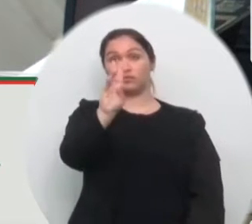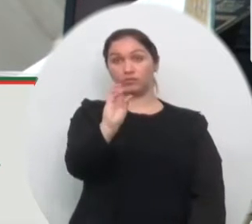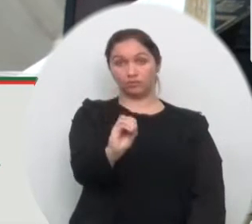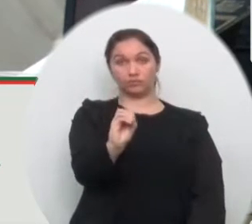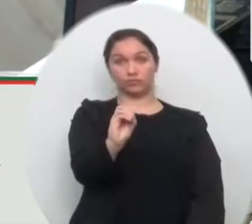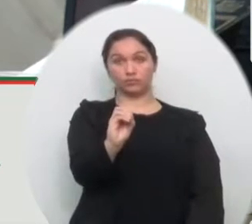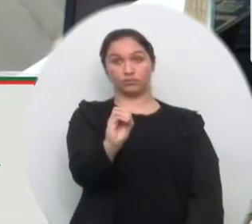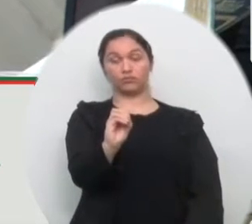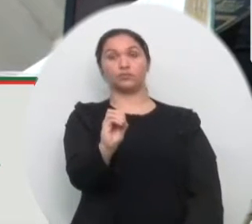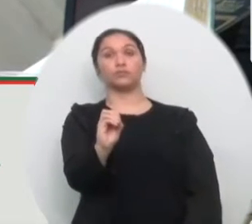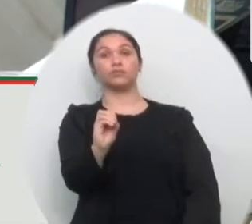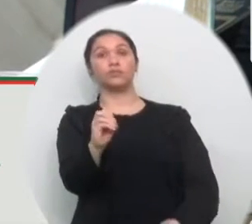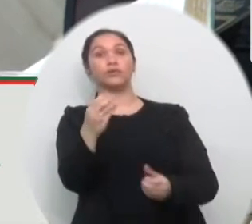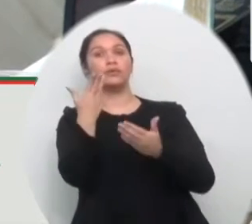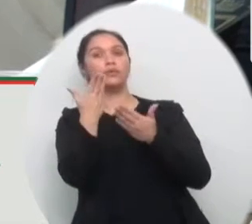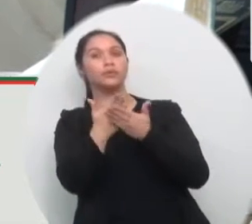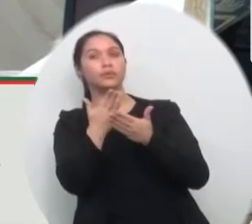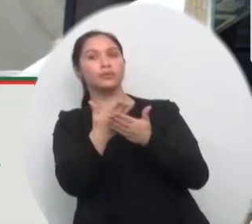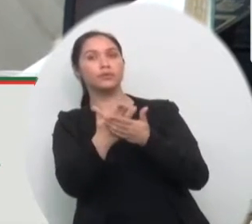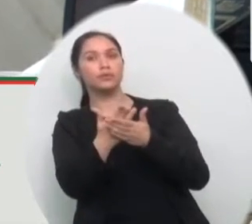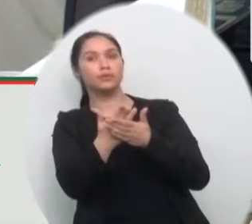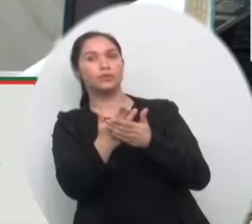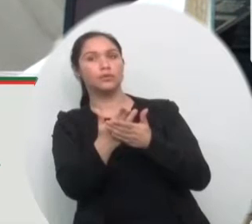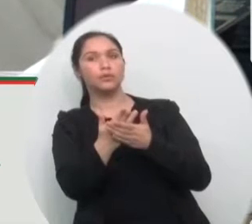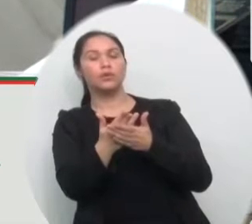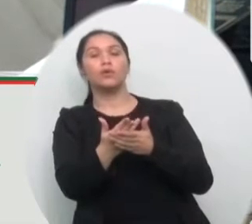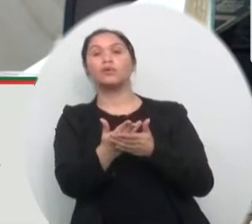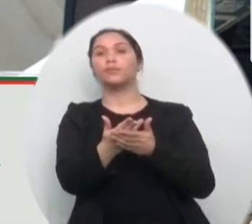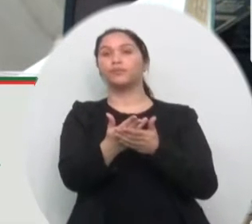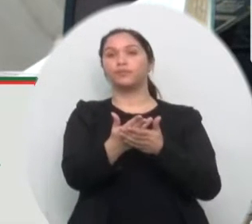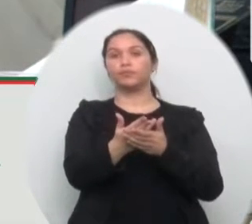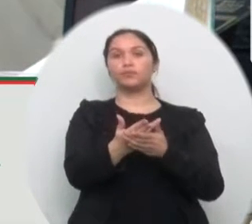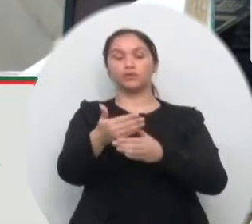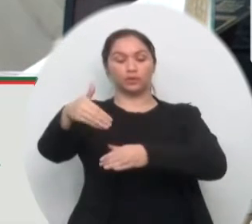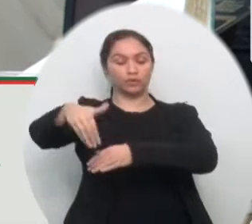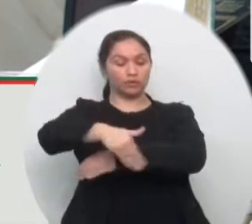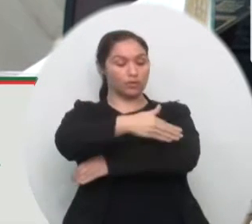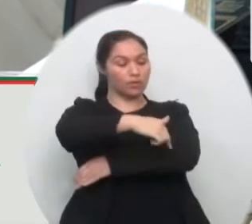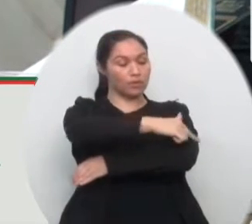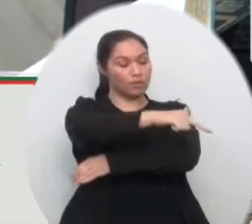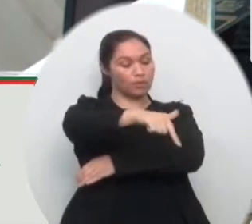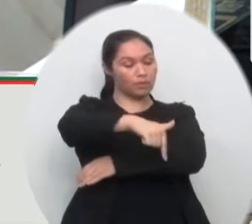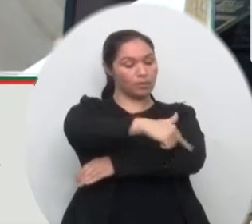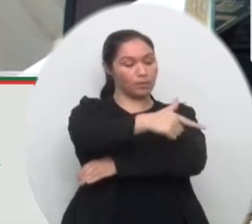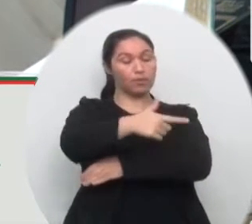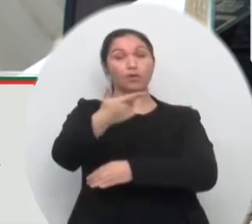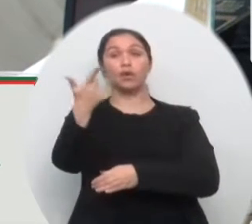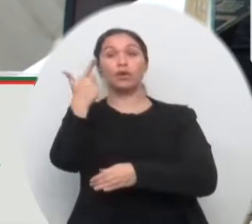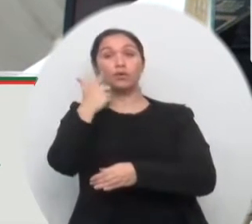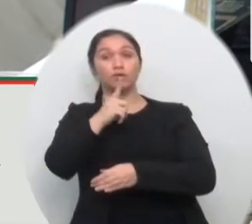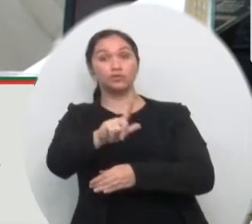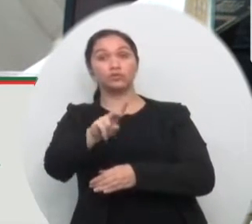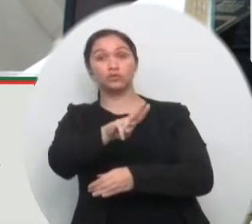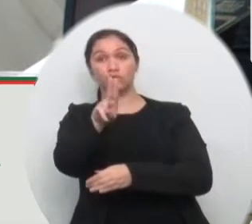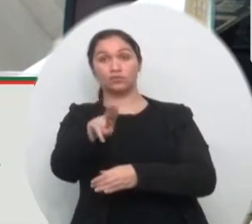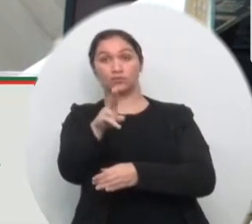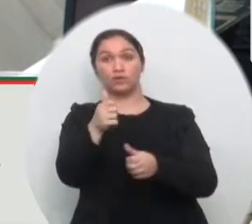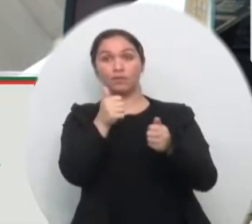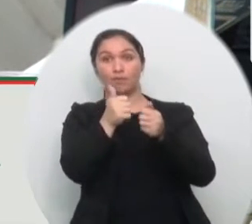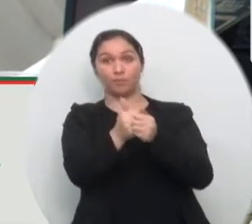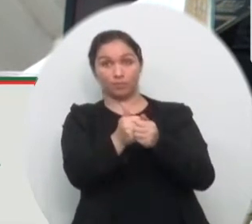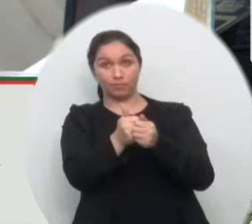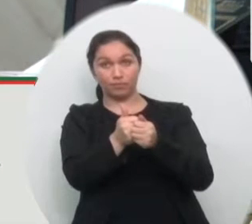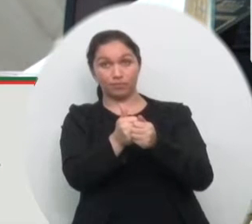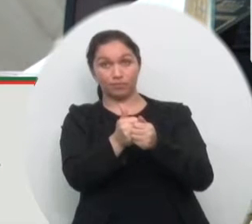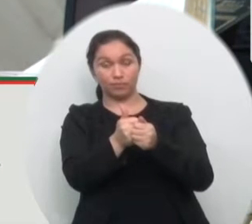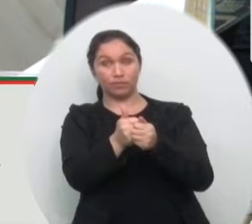Casagrande, assunto estudo visando a reativação da rótula antes existente próximo a Vipcar, apenas